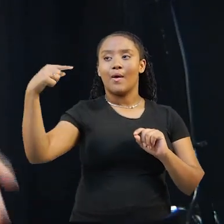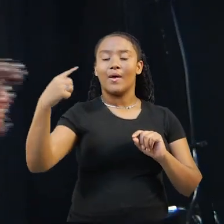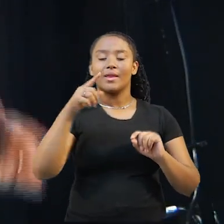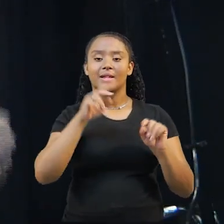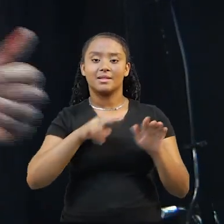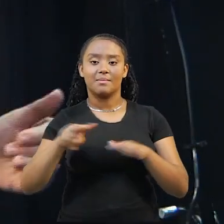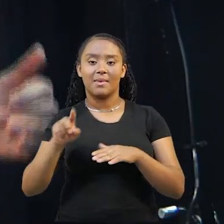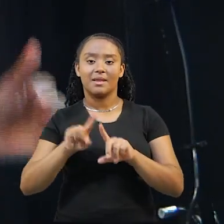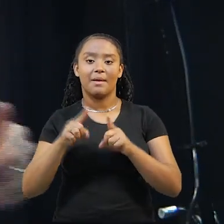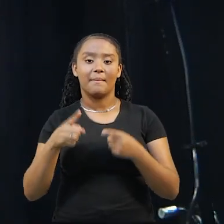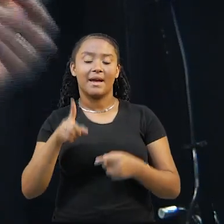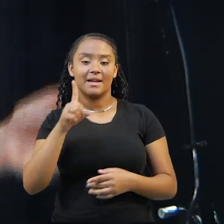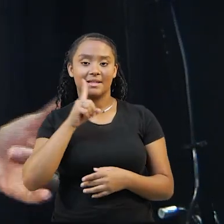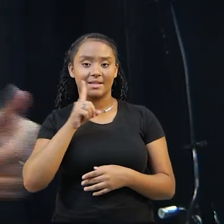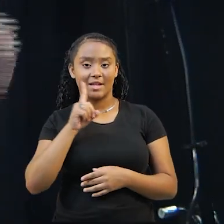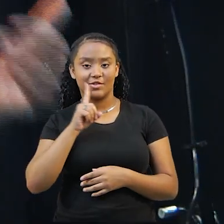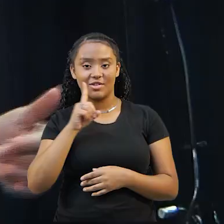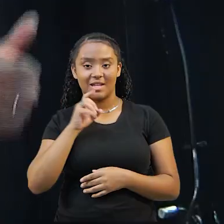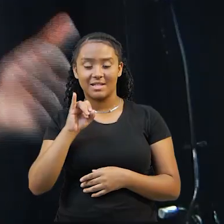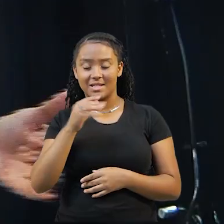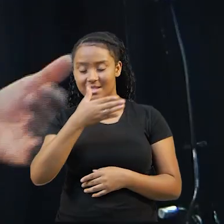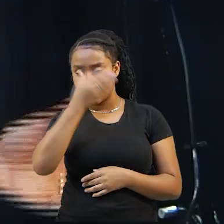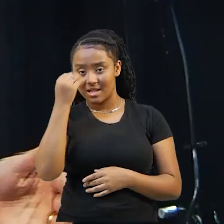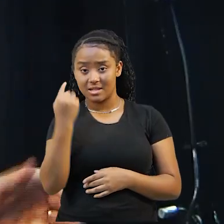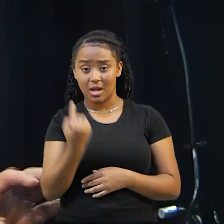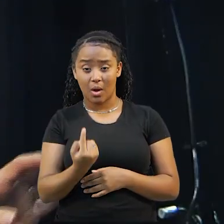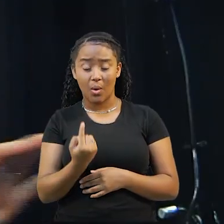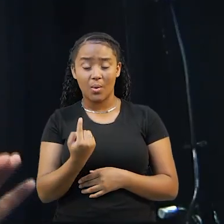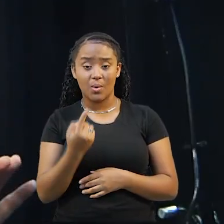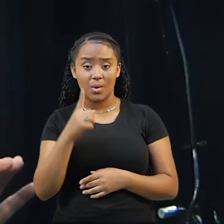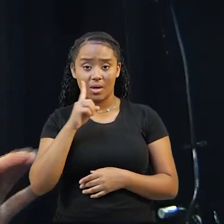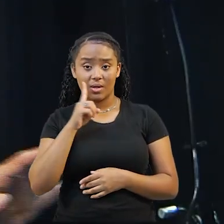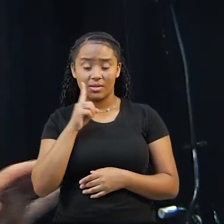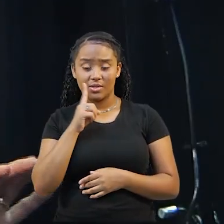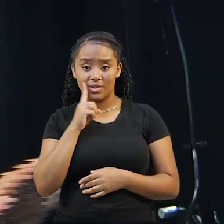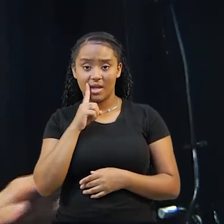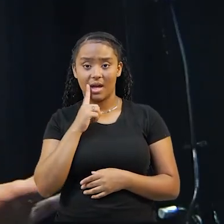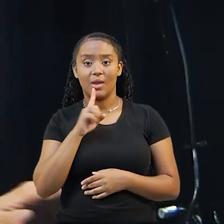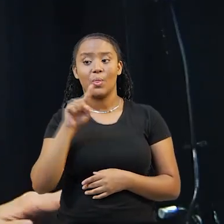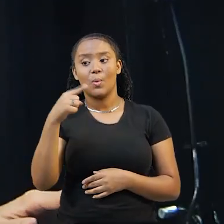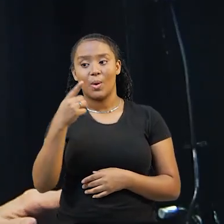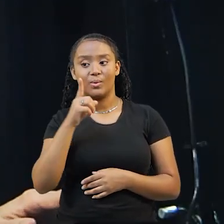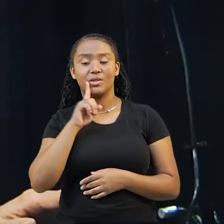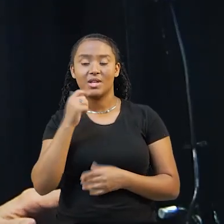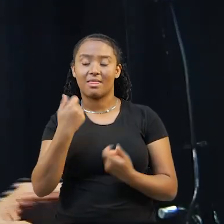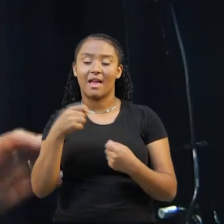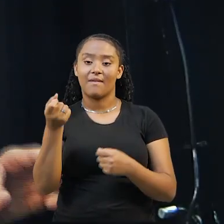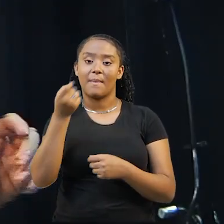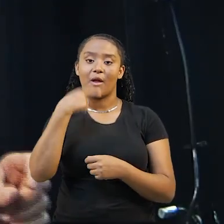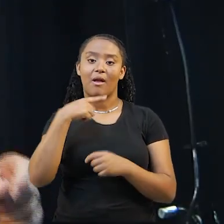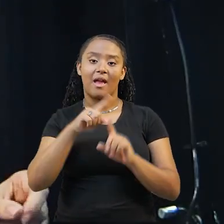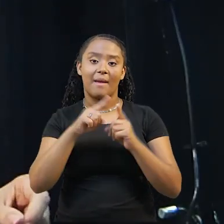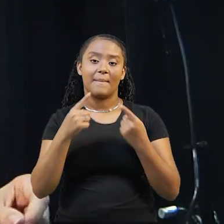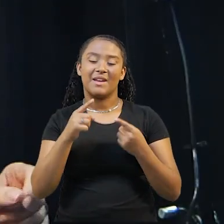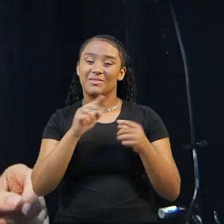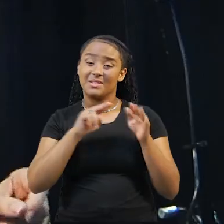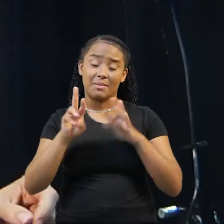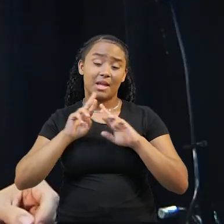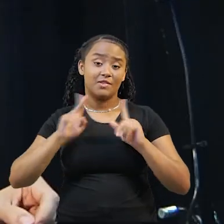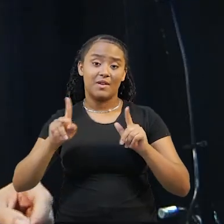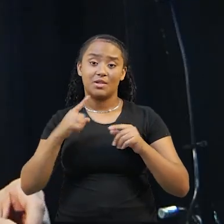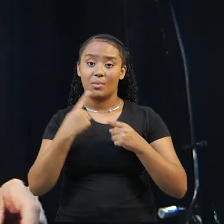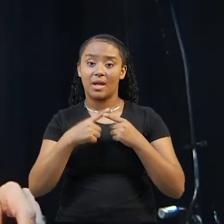na diária, se você esquecia um dia, você tinha a possibilidade de dar no dia seguinte. Então, uma parte tinha a ver com a adesão, mas a outra parte tinha a ver